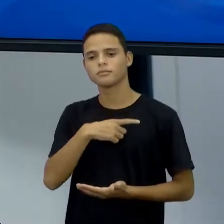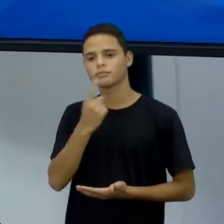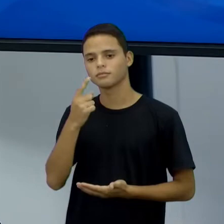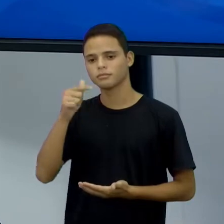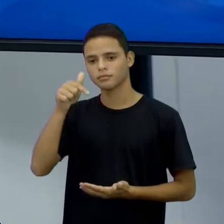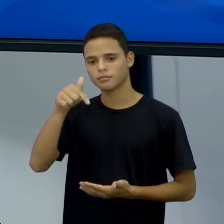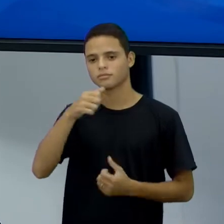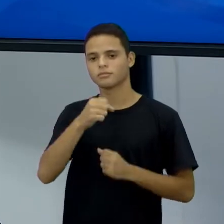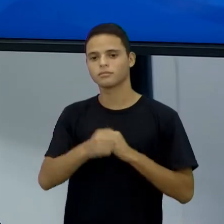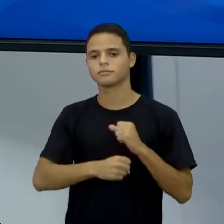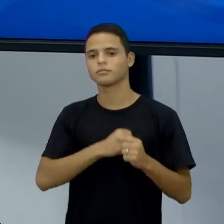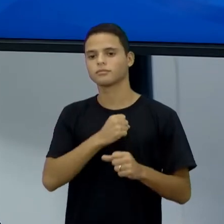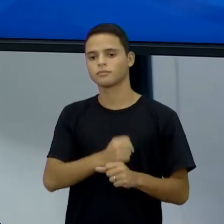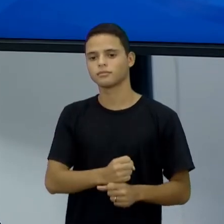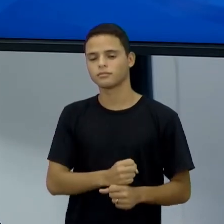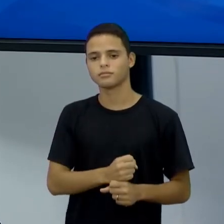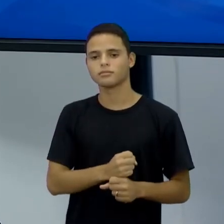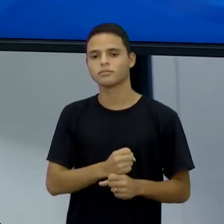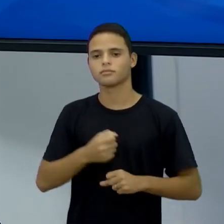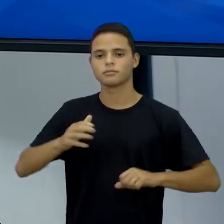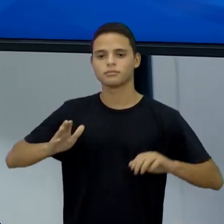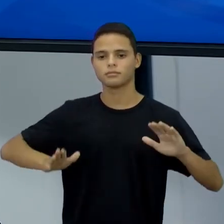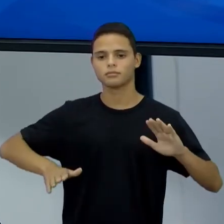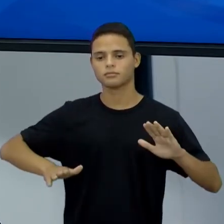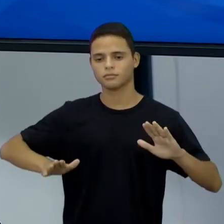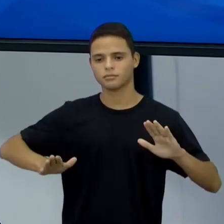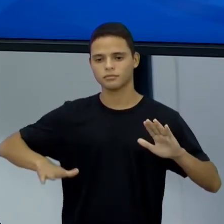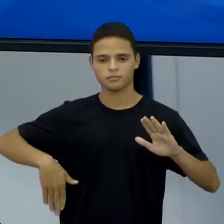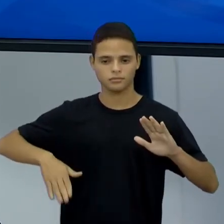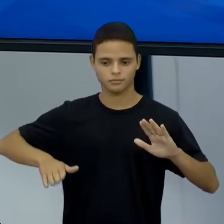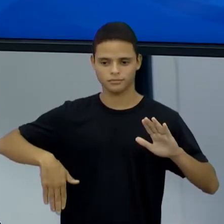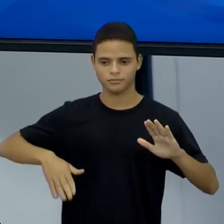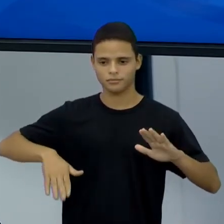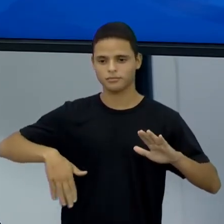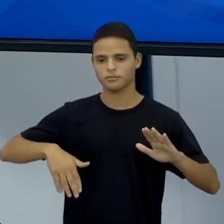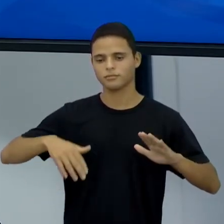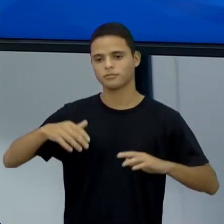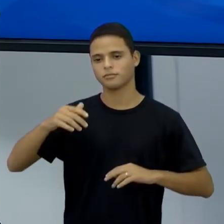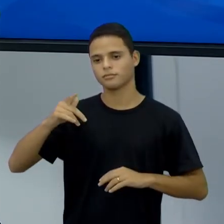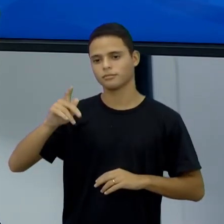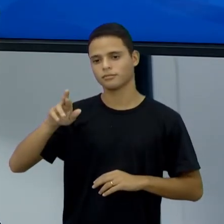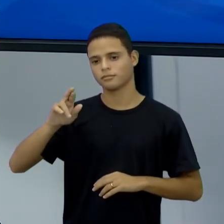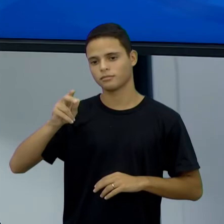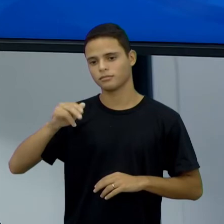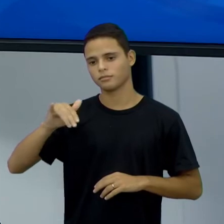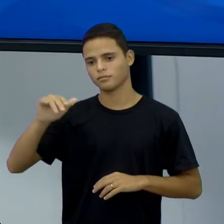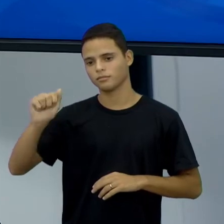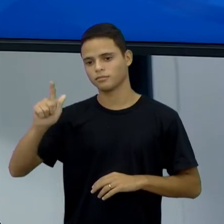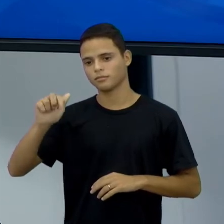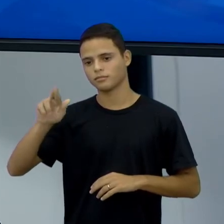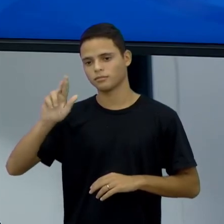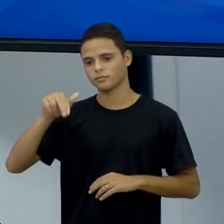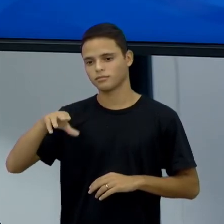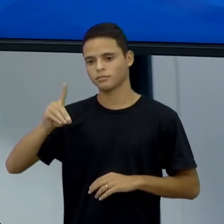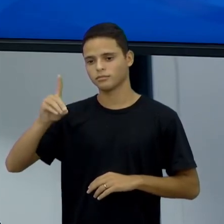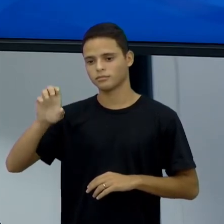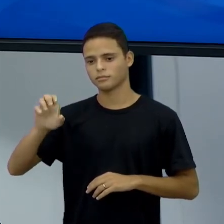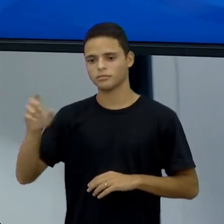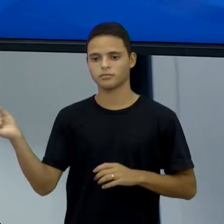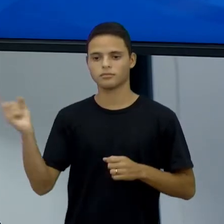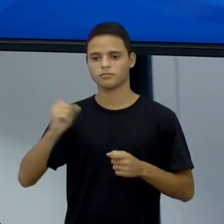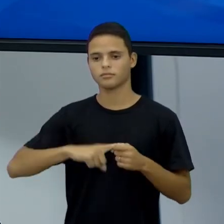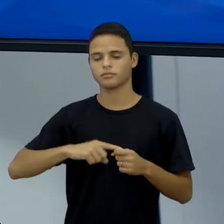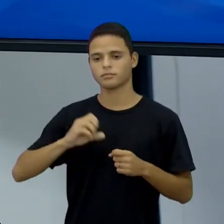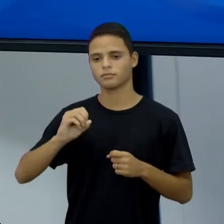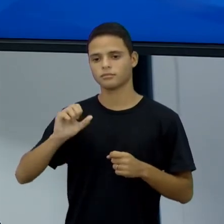Praia Grande com meu pai. Não, tinha 16. Praia Grande com meu pai e fiz uma tatuagem rena. Voltamos aqui pra Osasco, que a gente